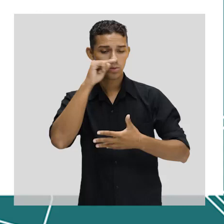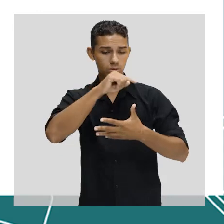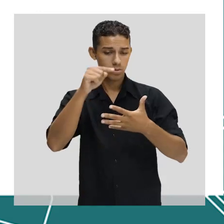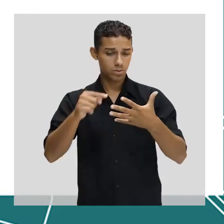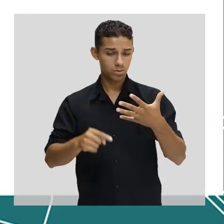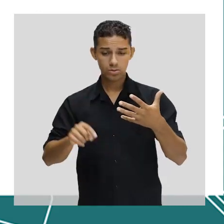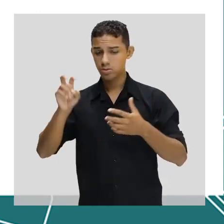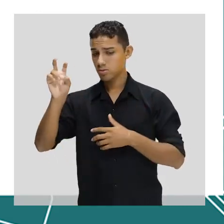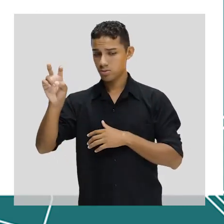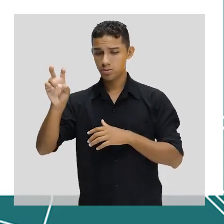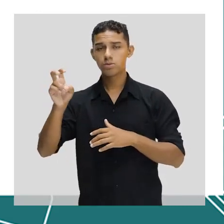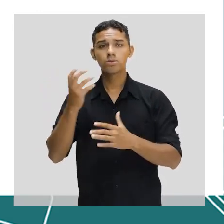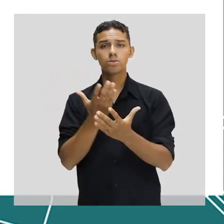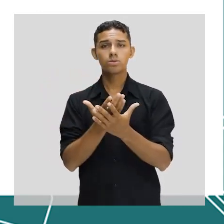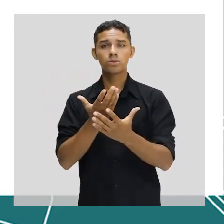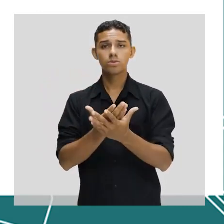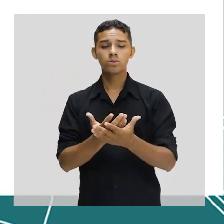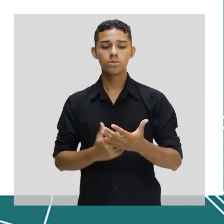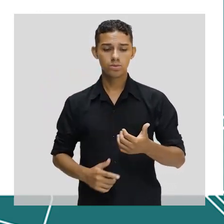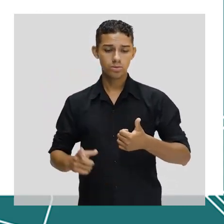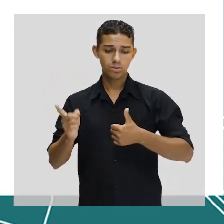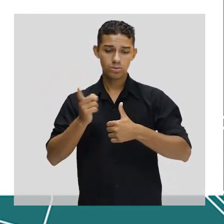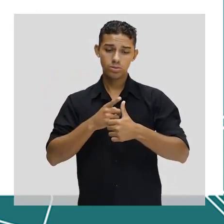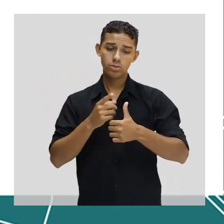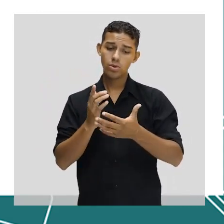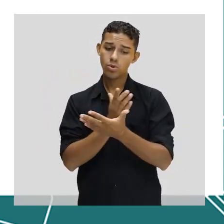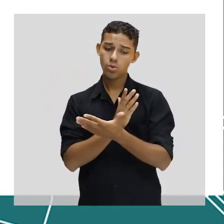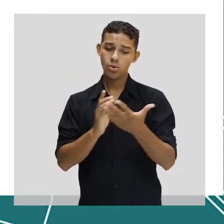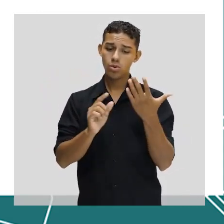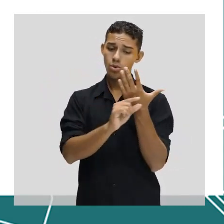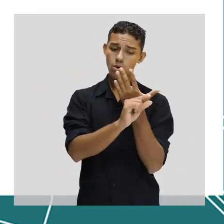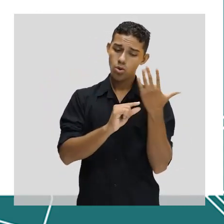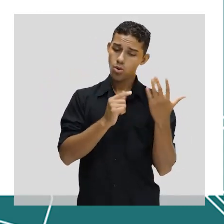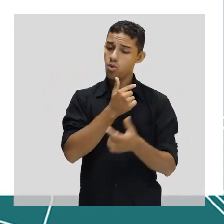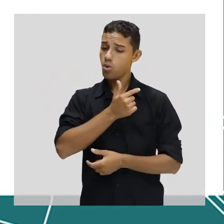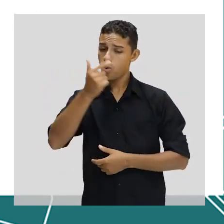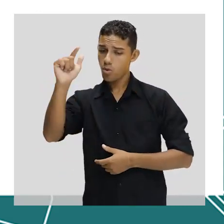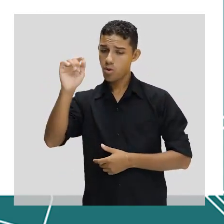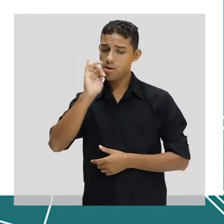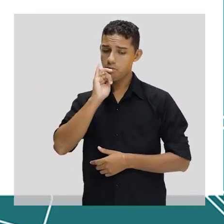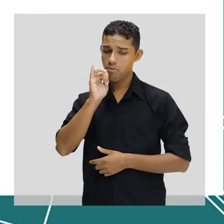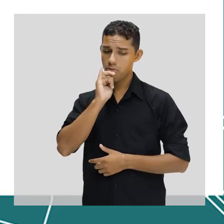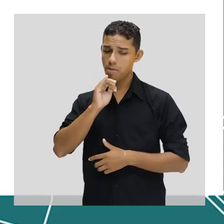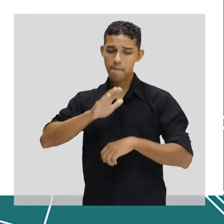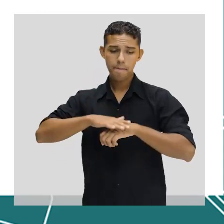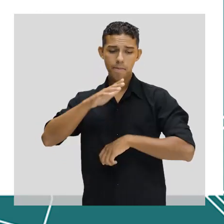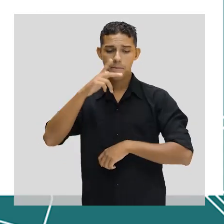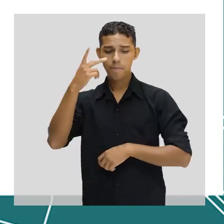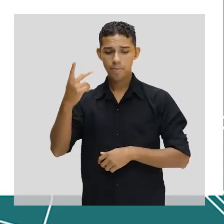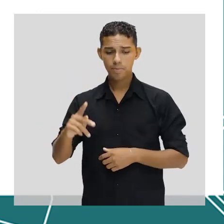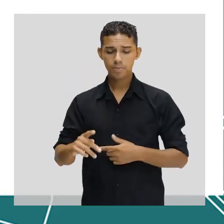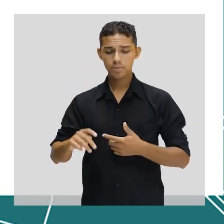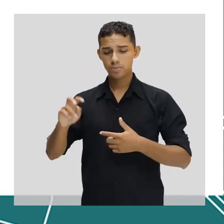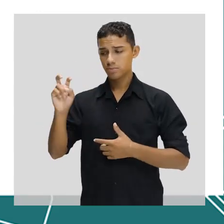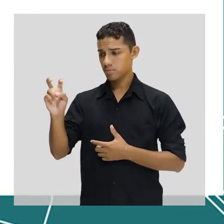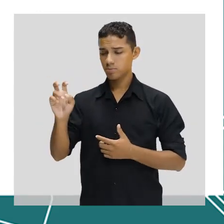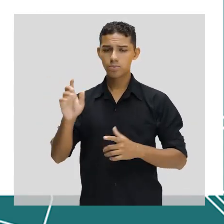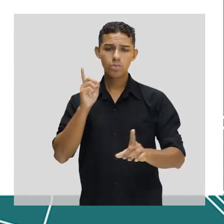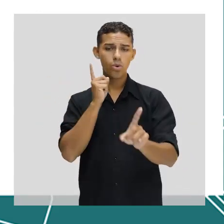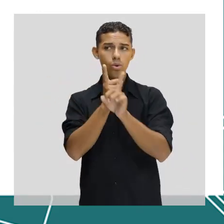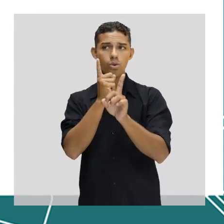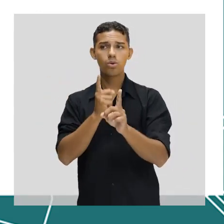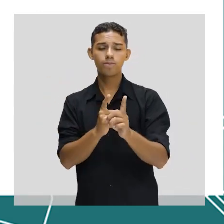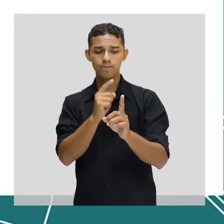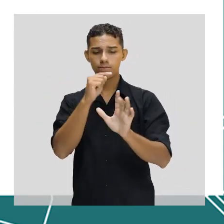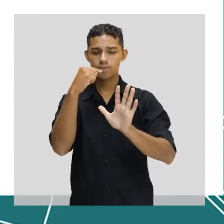são os 5 tipos textuais? Alguns autores colocam outros, né? Acrescentam mais de 5. Mas vocês vão encontrar